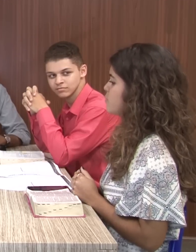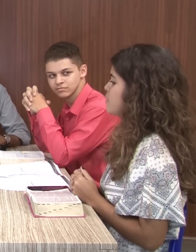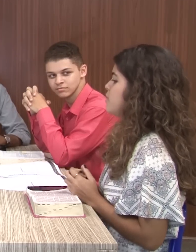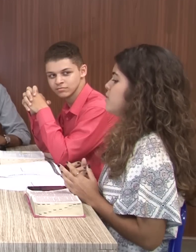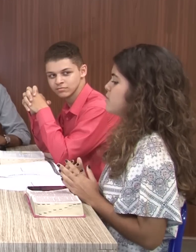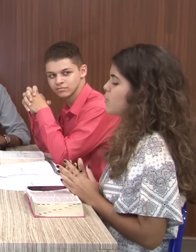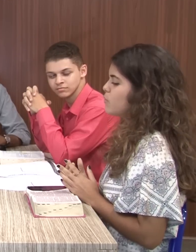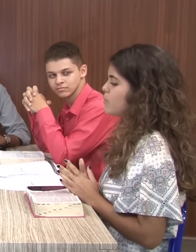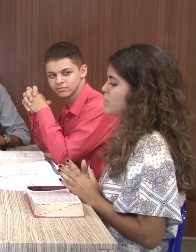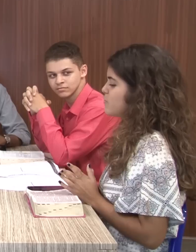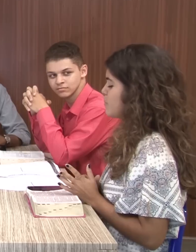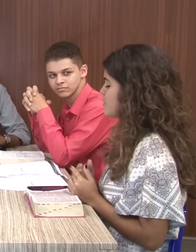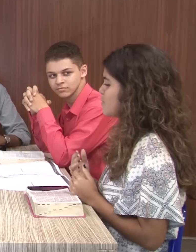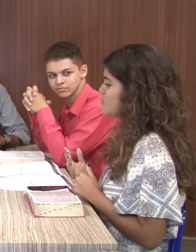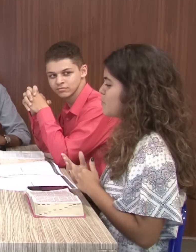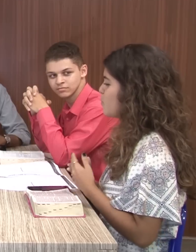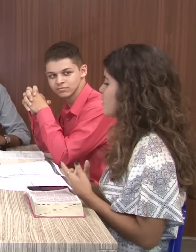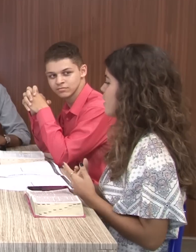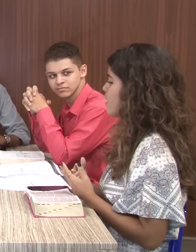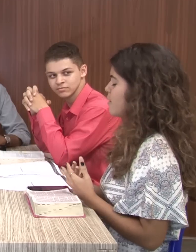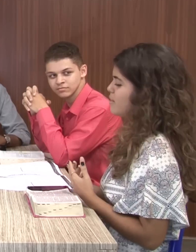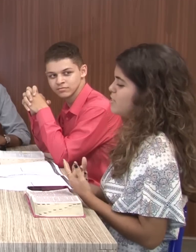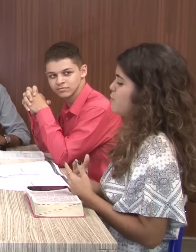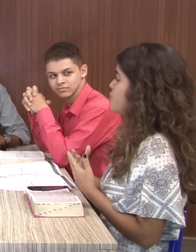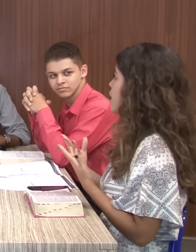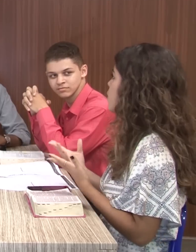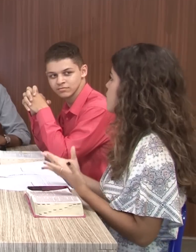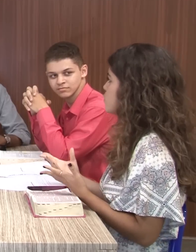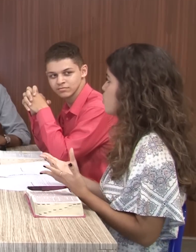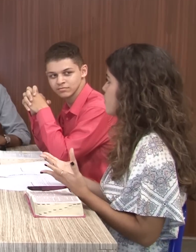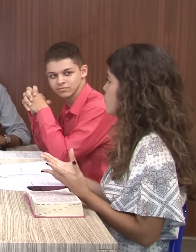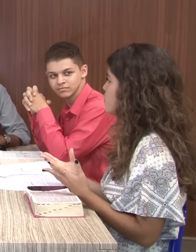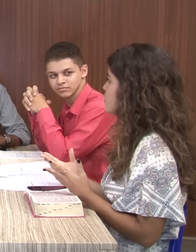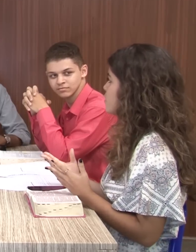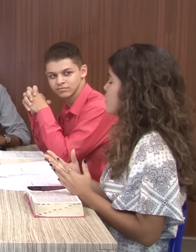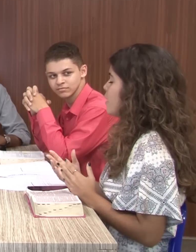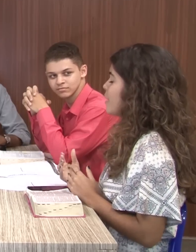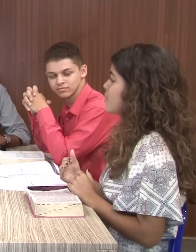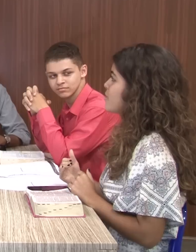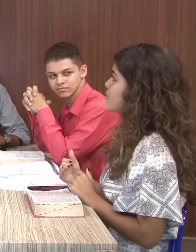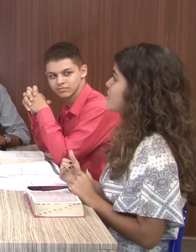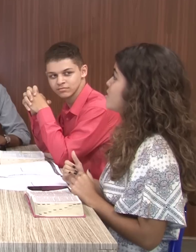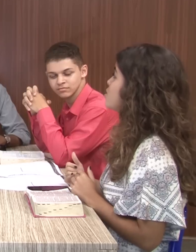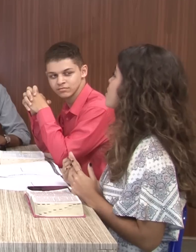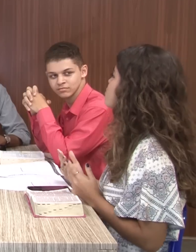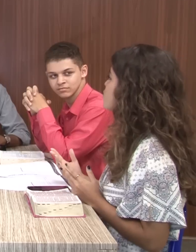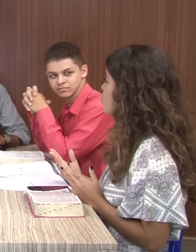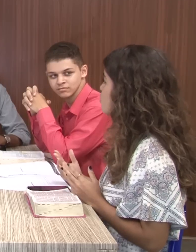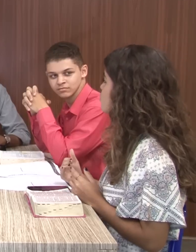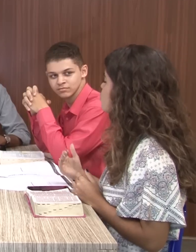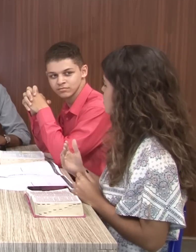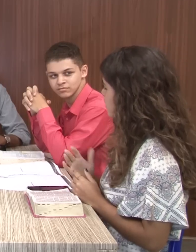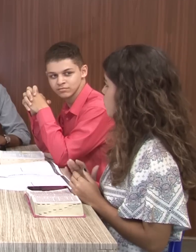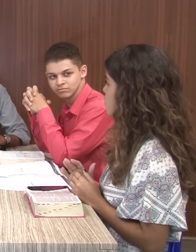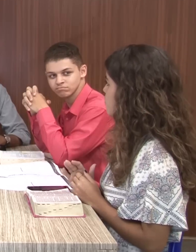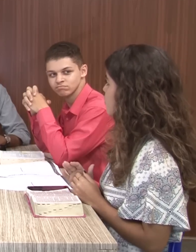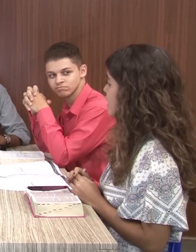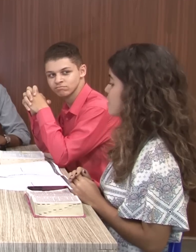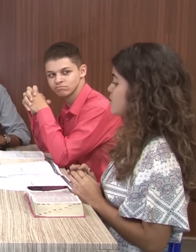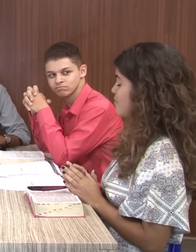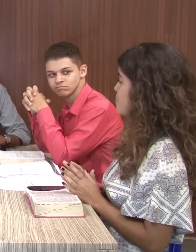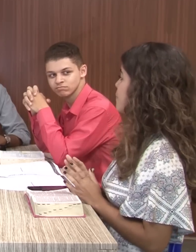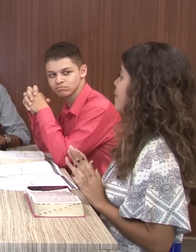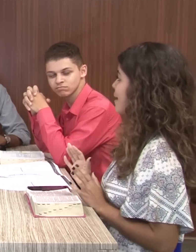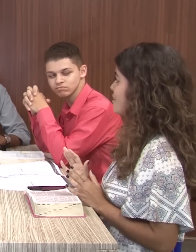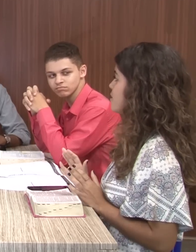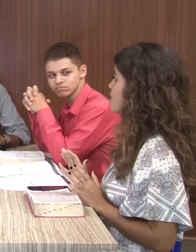infiel. Então a gente fica pensando, por que a igreja fiel ela dormiu? Ela descansou no Senhor, porque